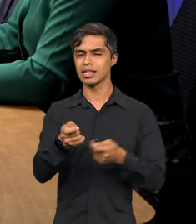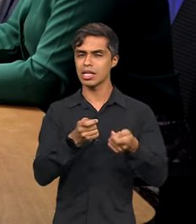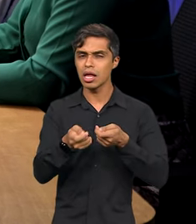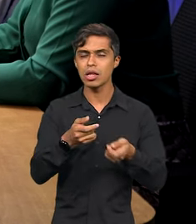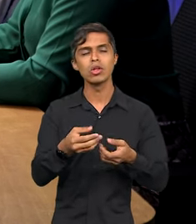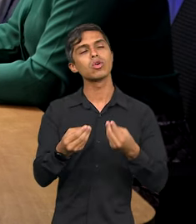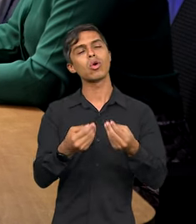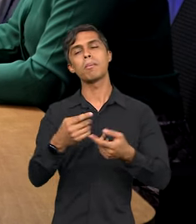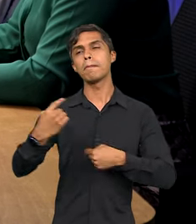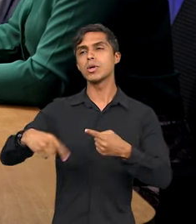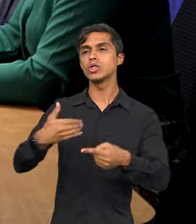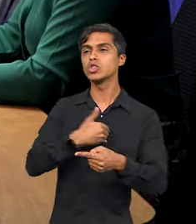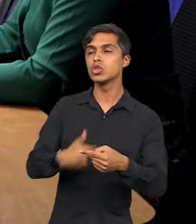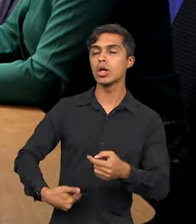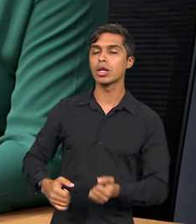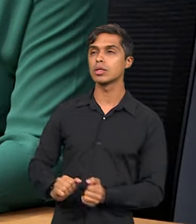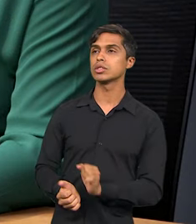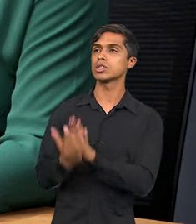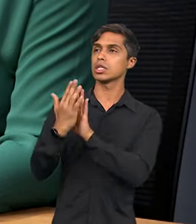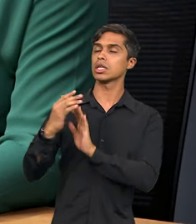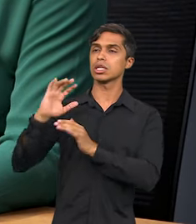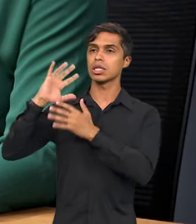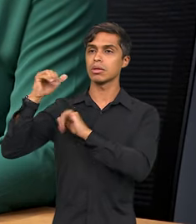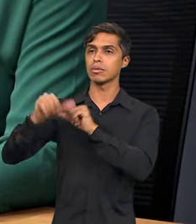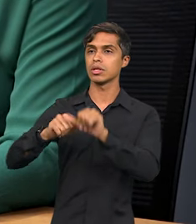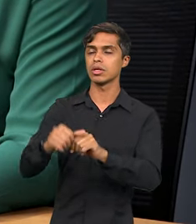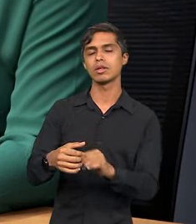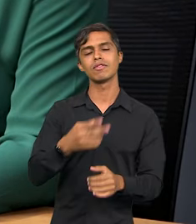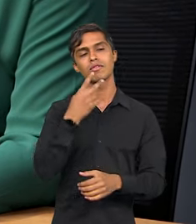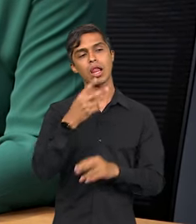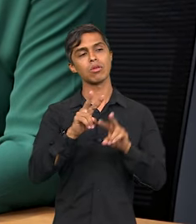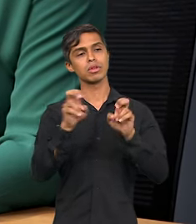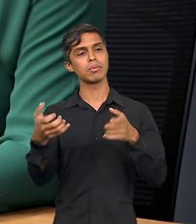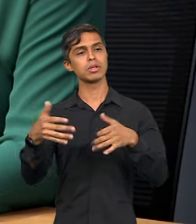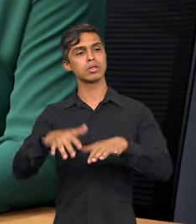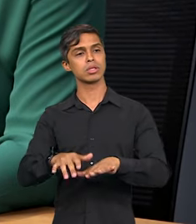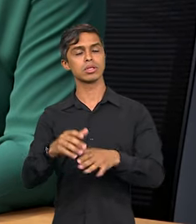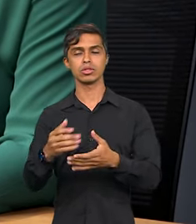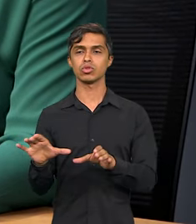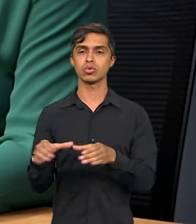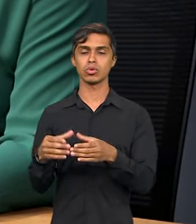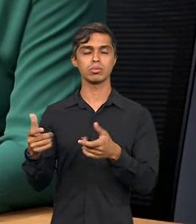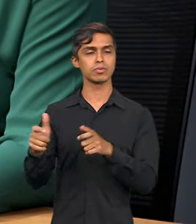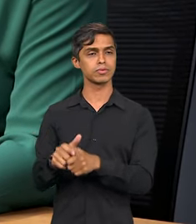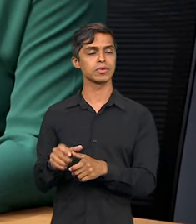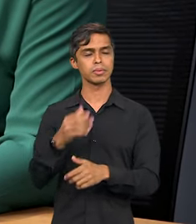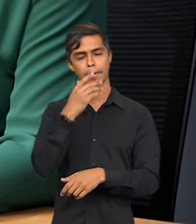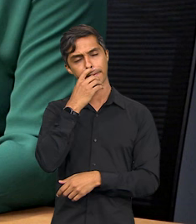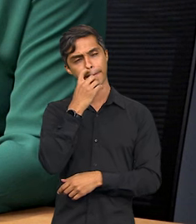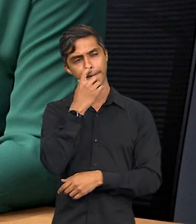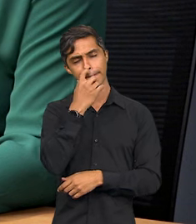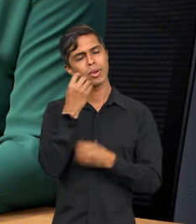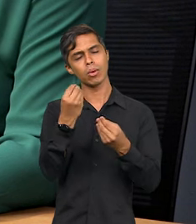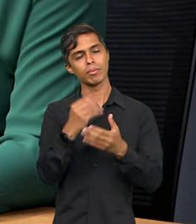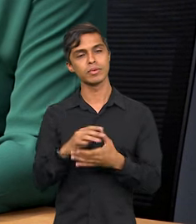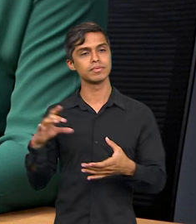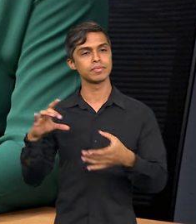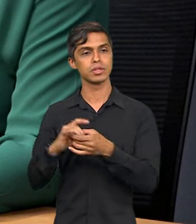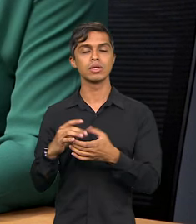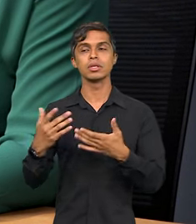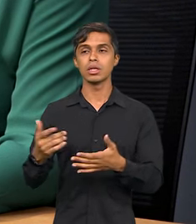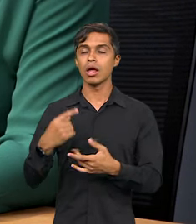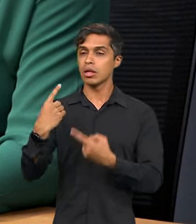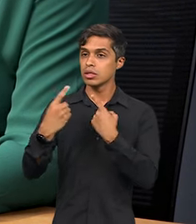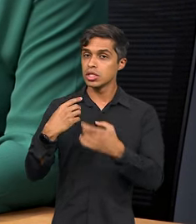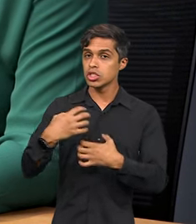políticas de combate à mudança climática elas estão no que diz respeito ao aspecto de inclusão de minorias então Eh essa discussão ela